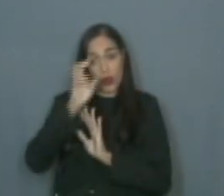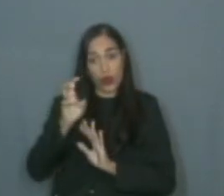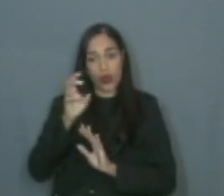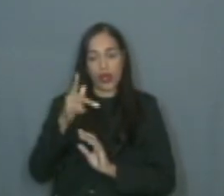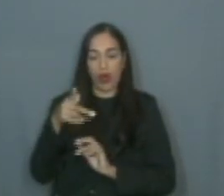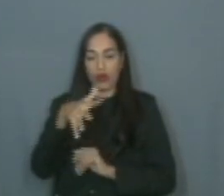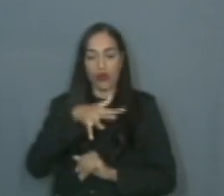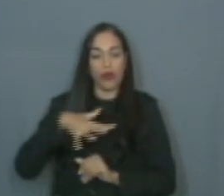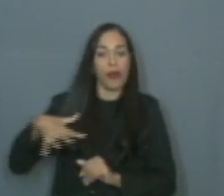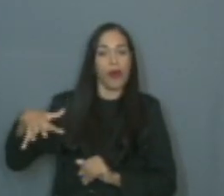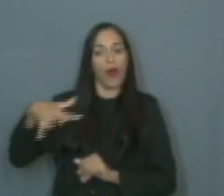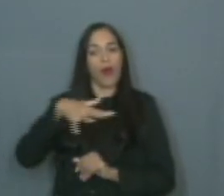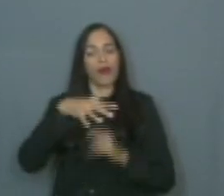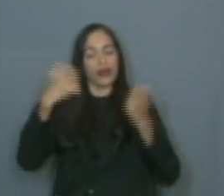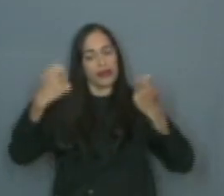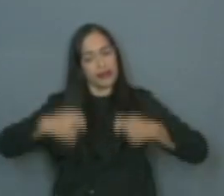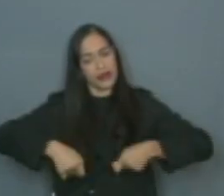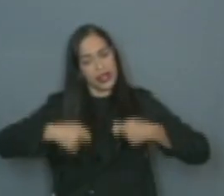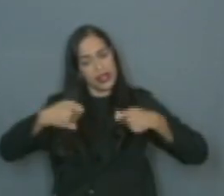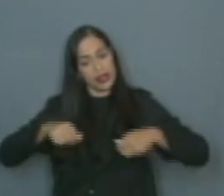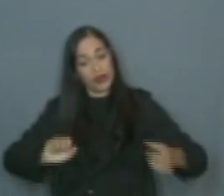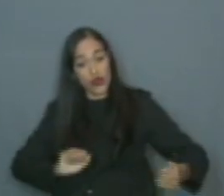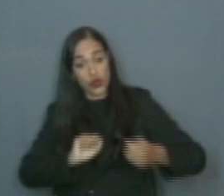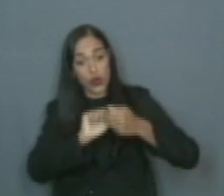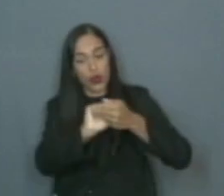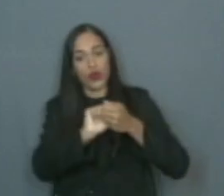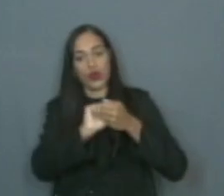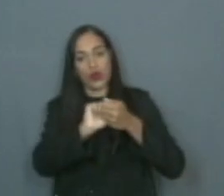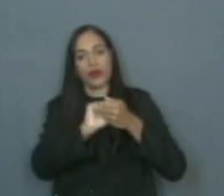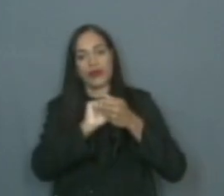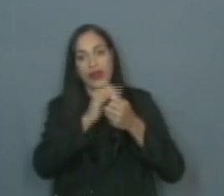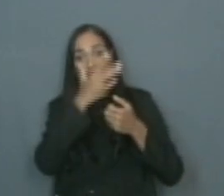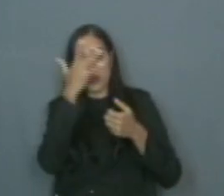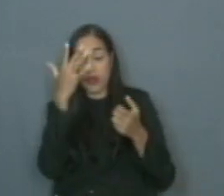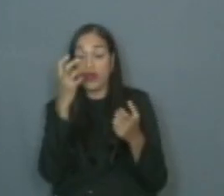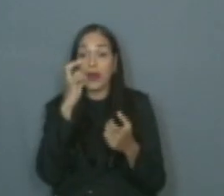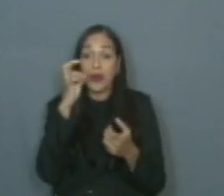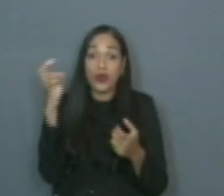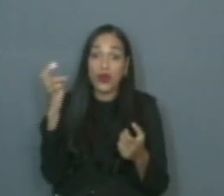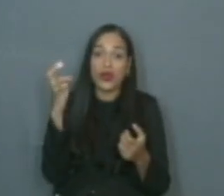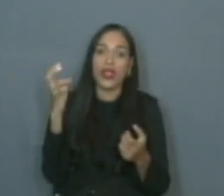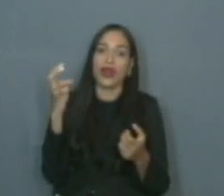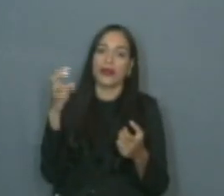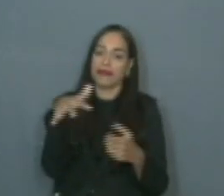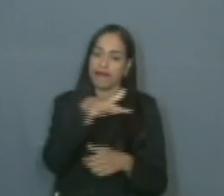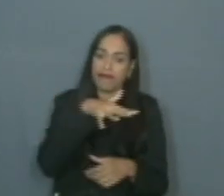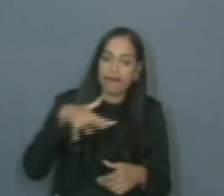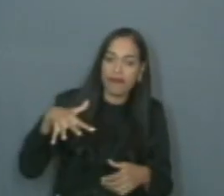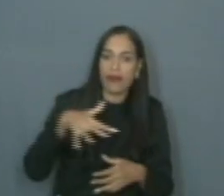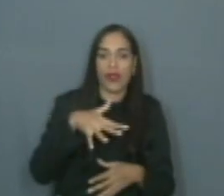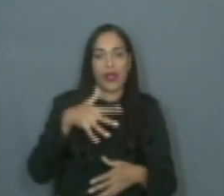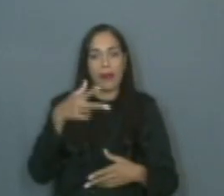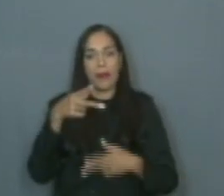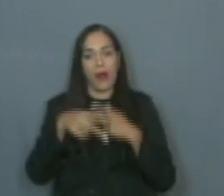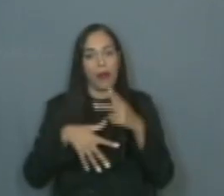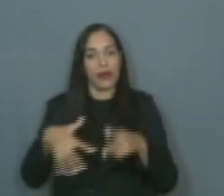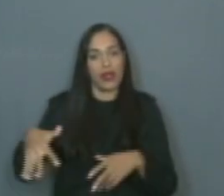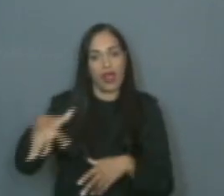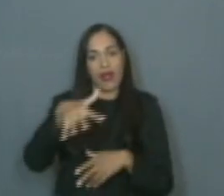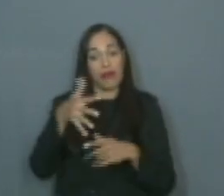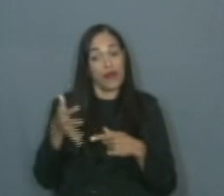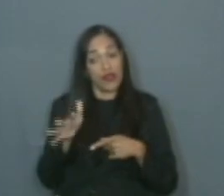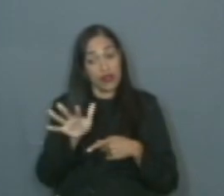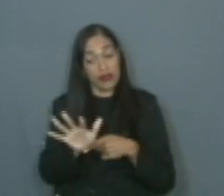povo. Precisamos chegar junto dos nossos fazedores e fazedoras. Precisamos chegar junto daqueles que fazem a cultura popular. Mostramos